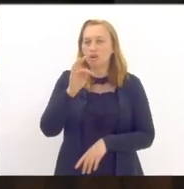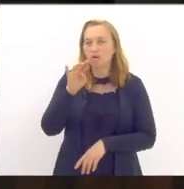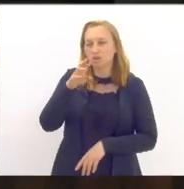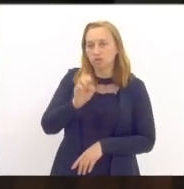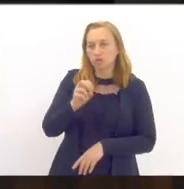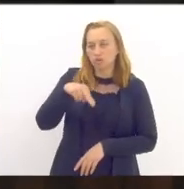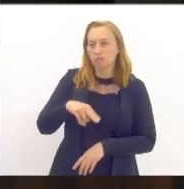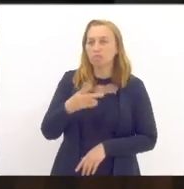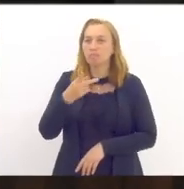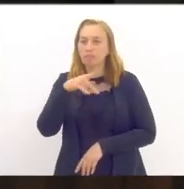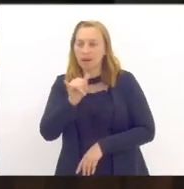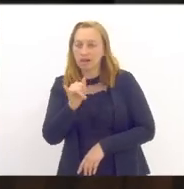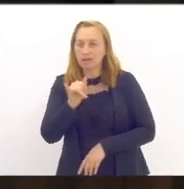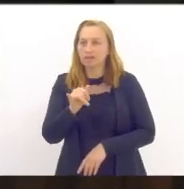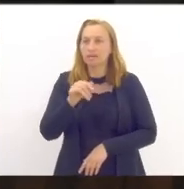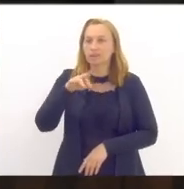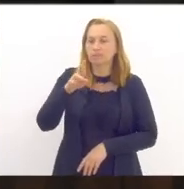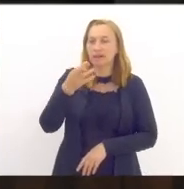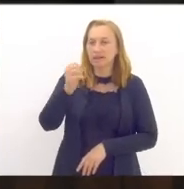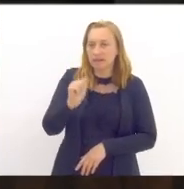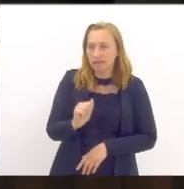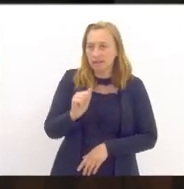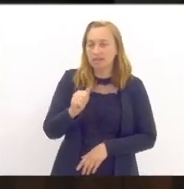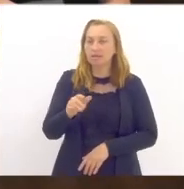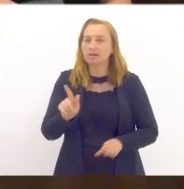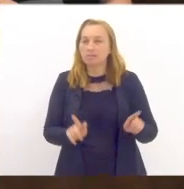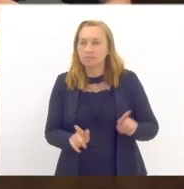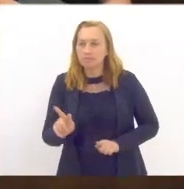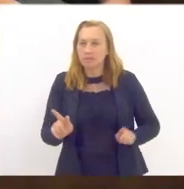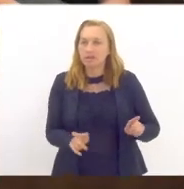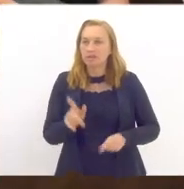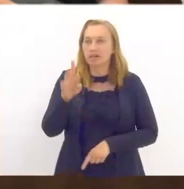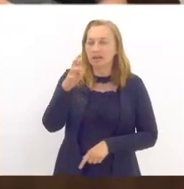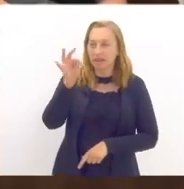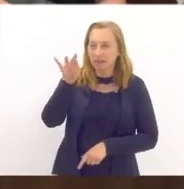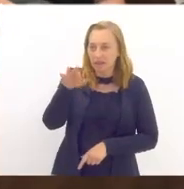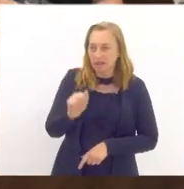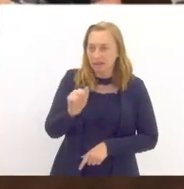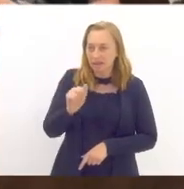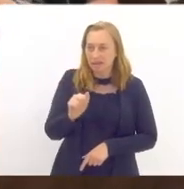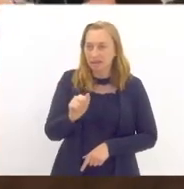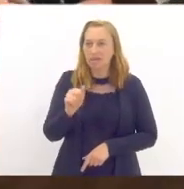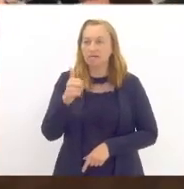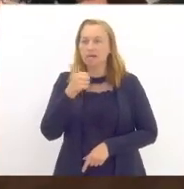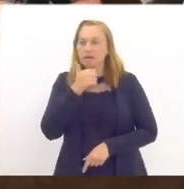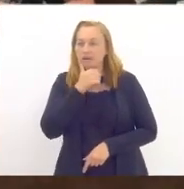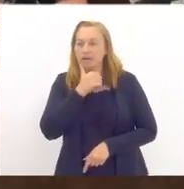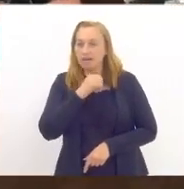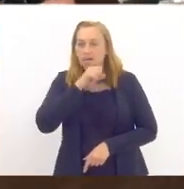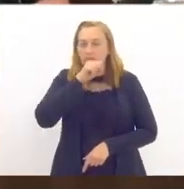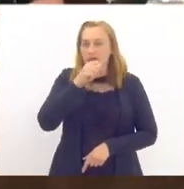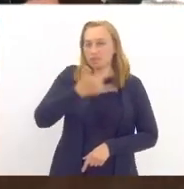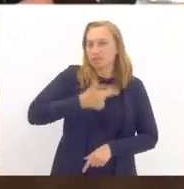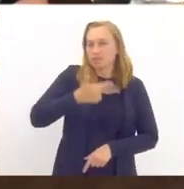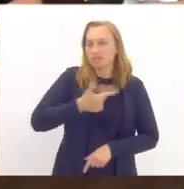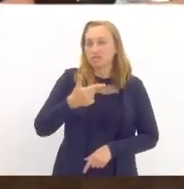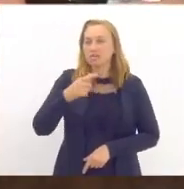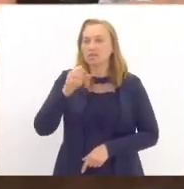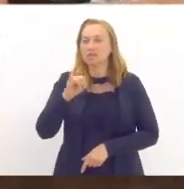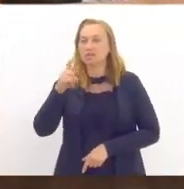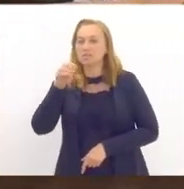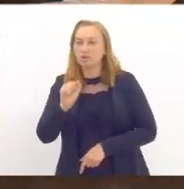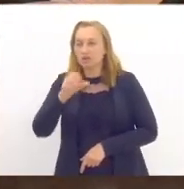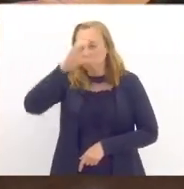o pai. Mariana Tavares, prima. Renata Cardoso, madrasta. Simone Ferreira, tia